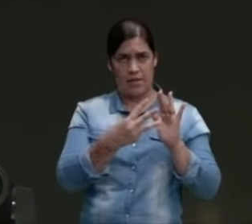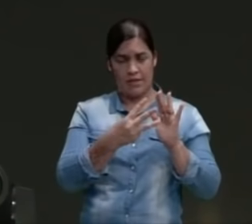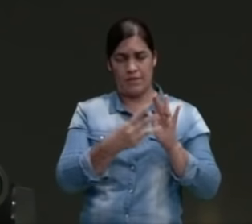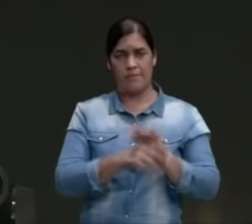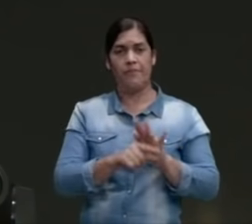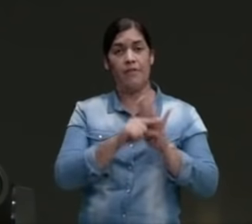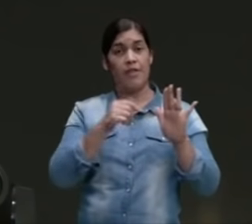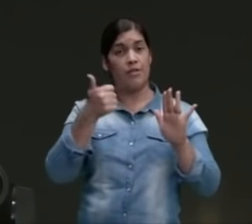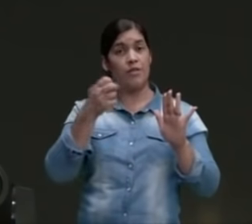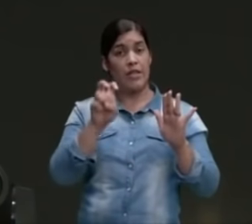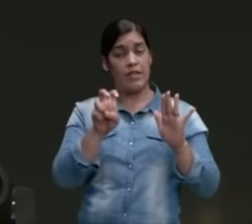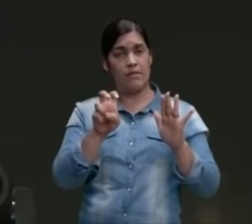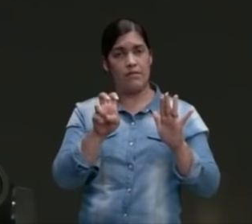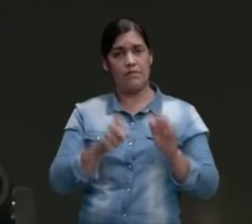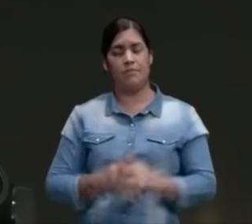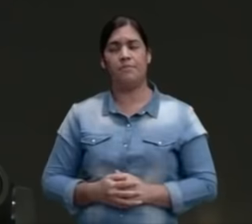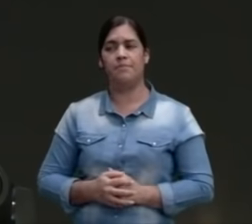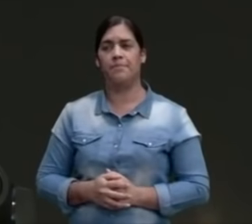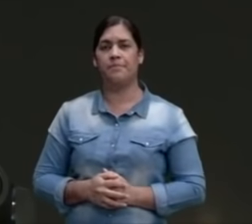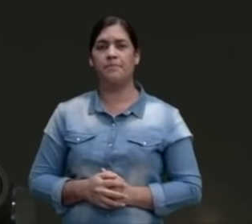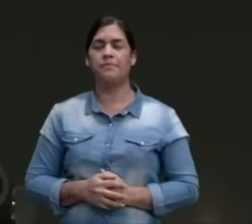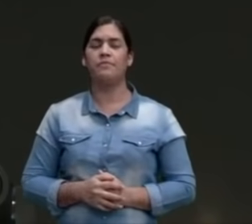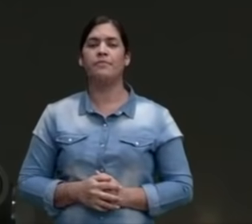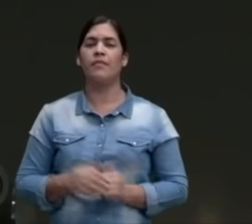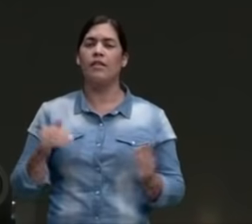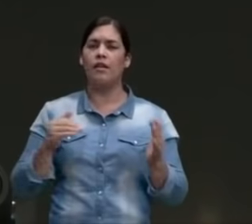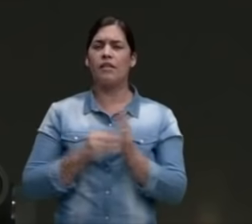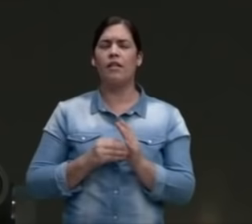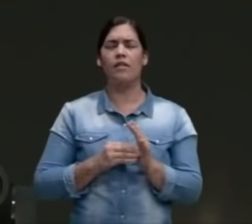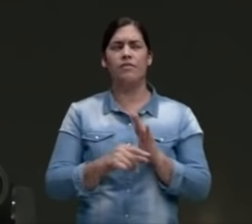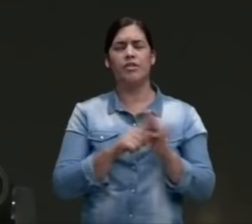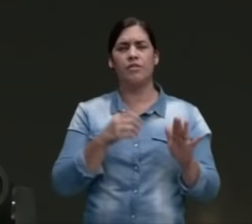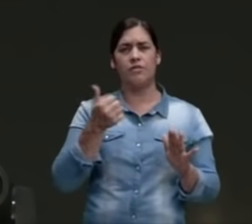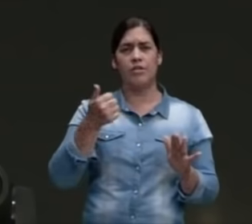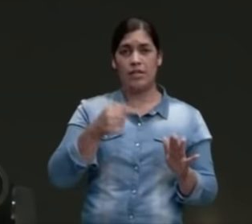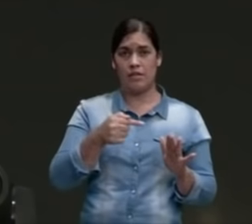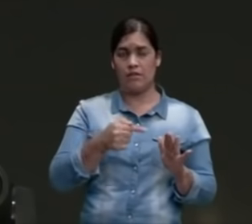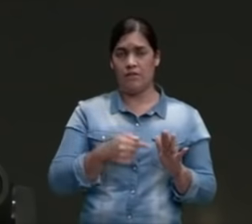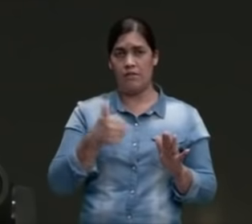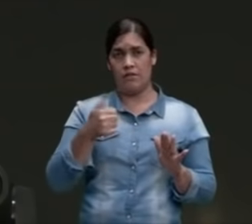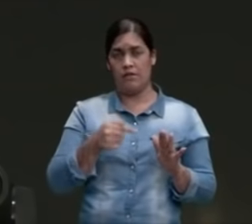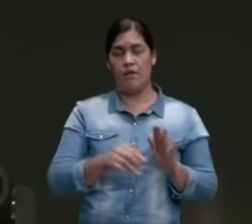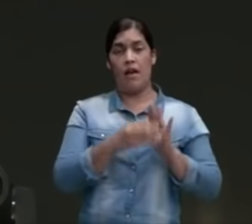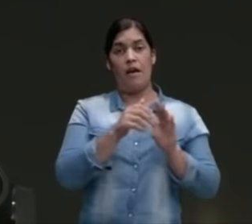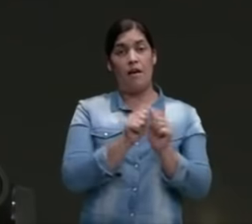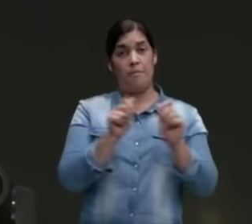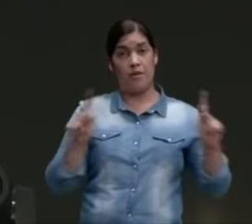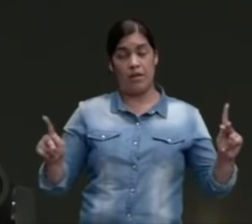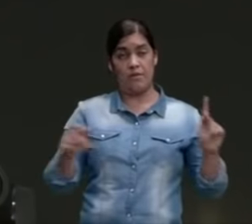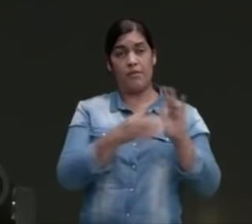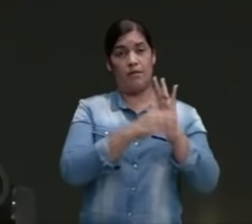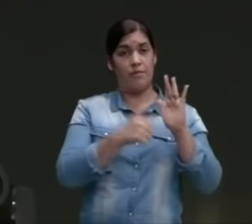o versículo 15 ao versículo 17. Apocalipse 13, o